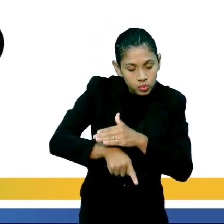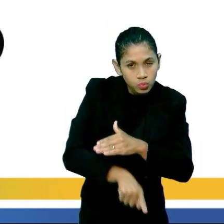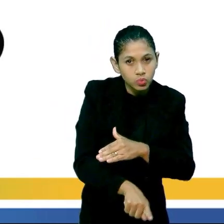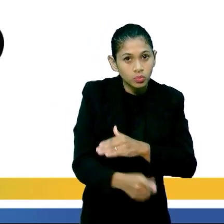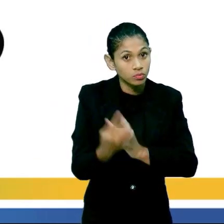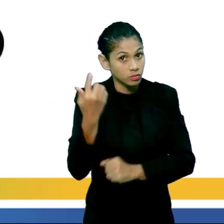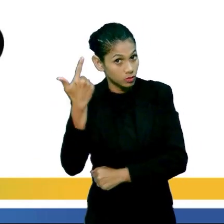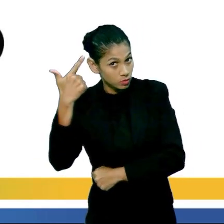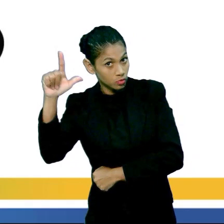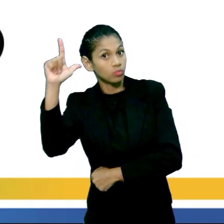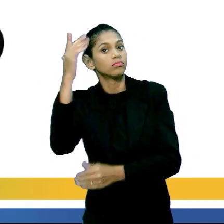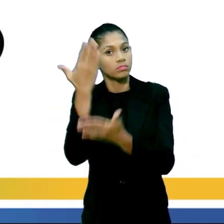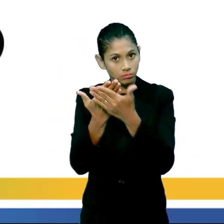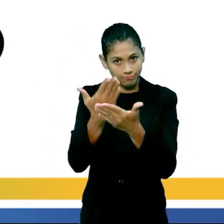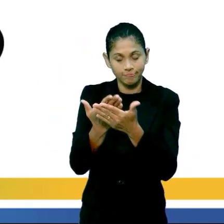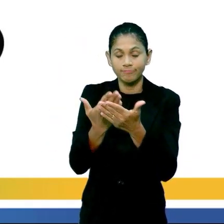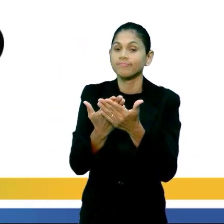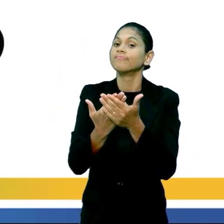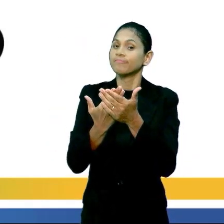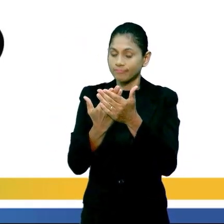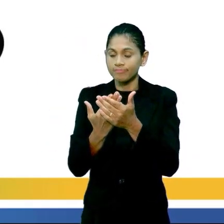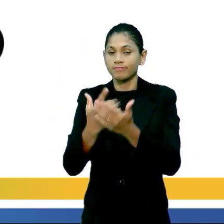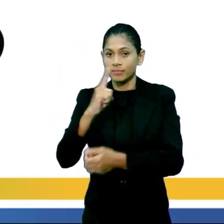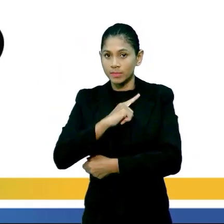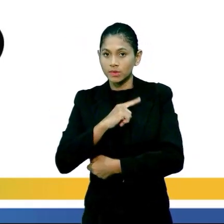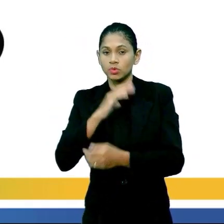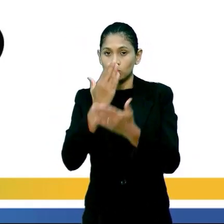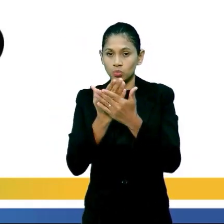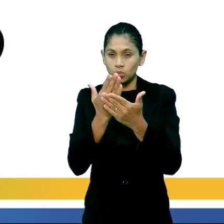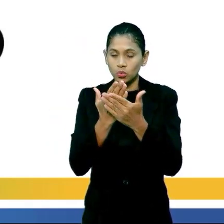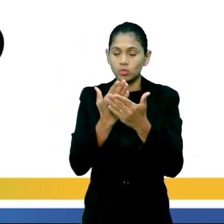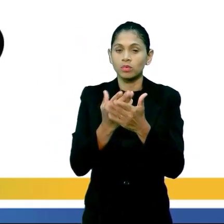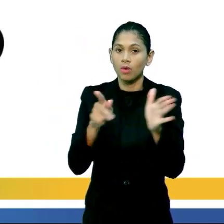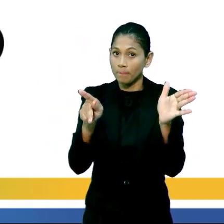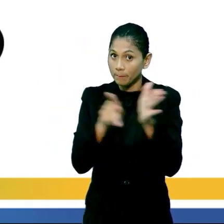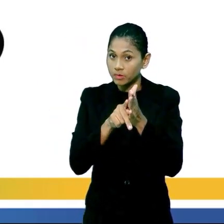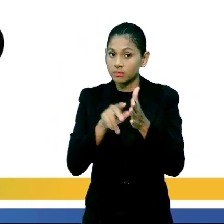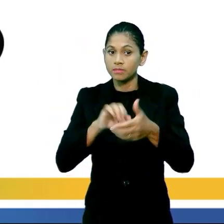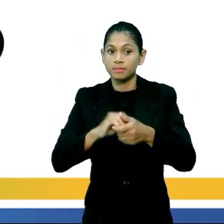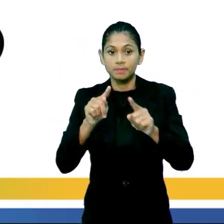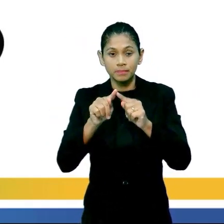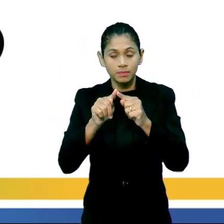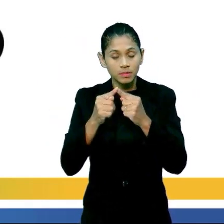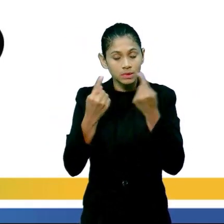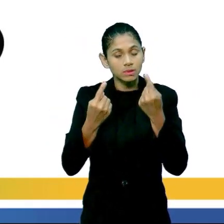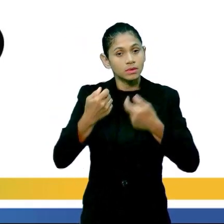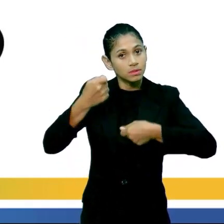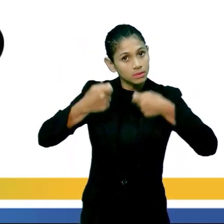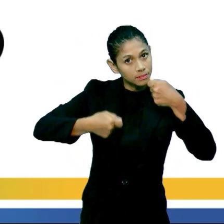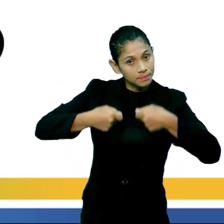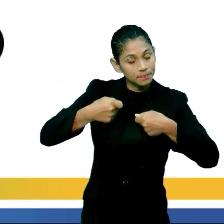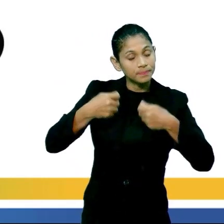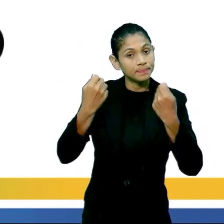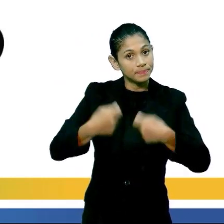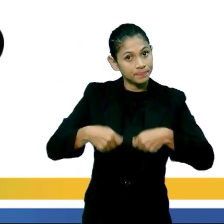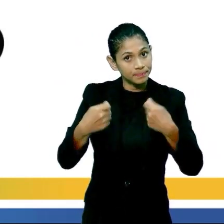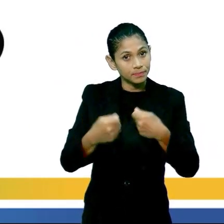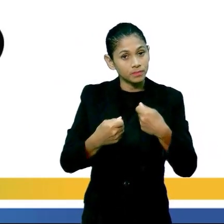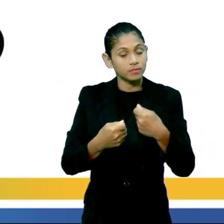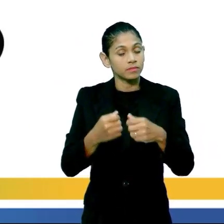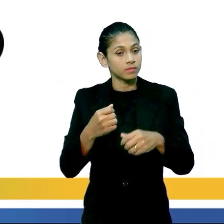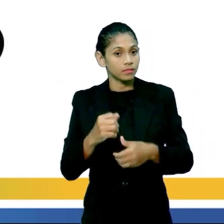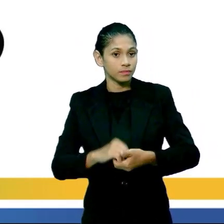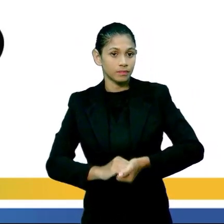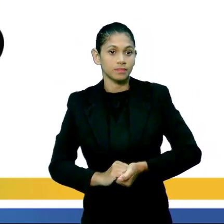aula exclusiva para a escravidão, mas hoje a gente precisa comentar o tráfico negreiro. Então, a mão de obra